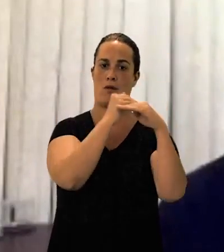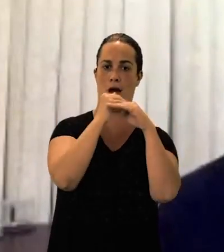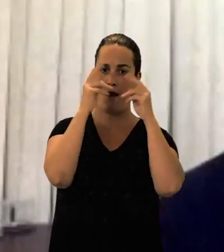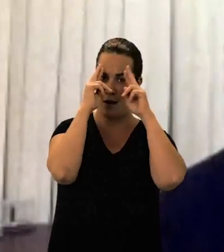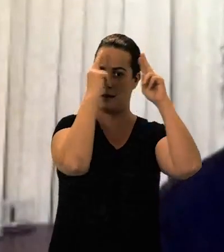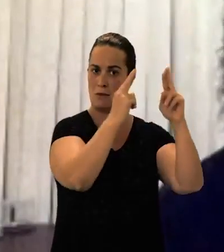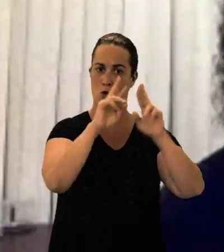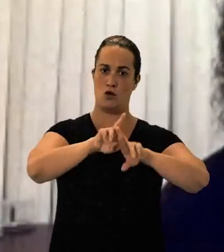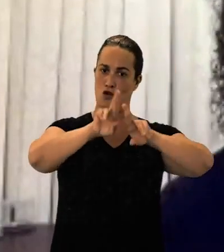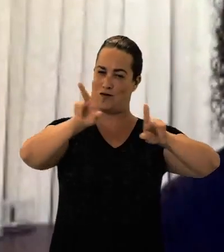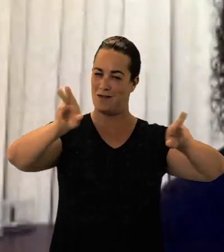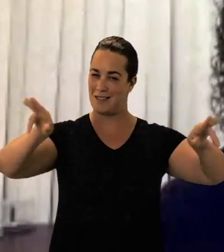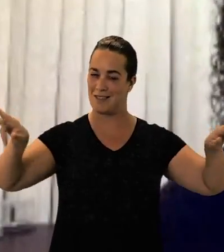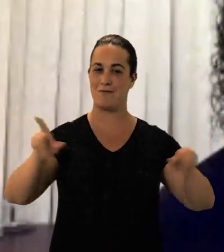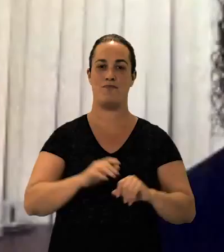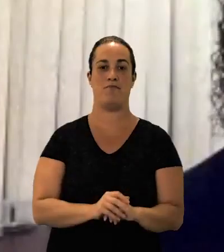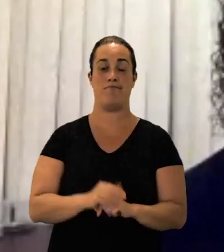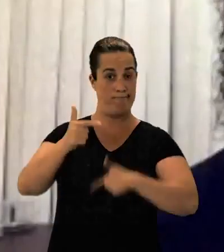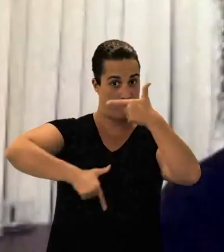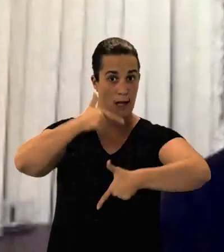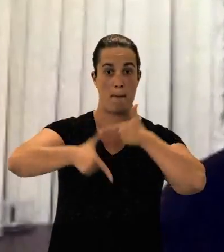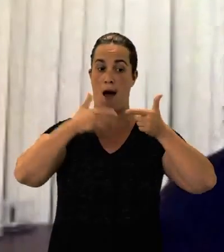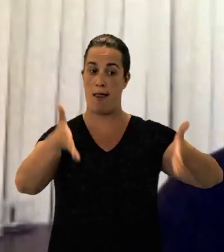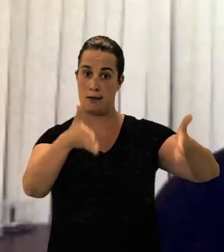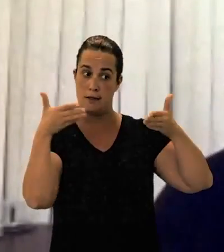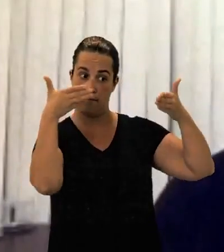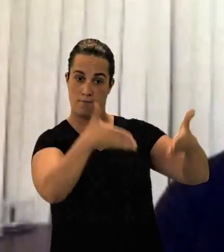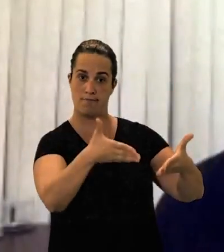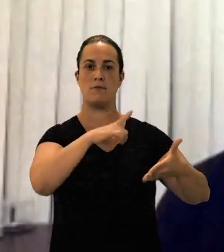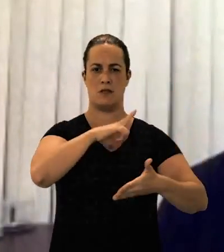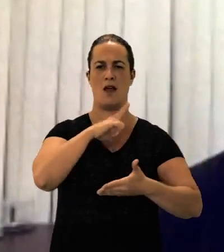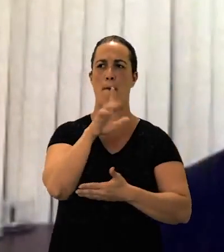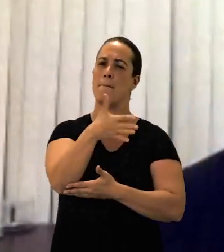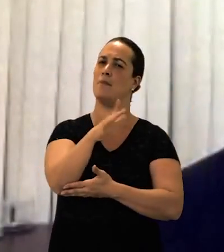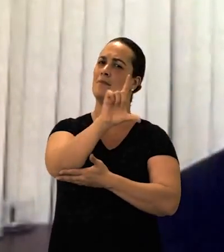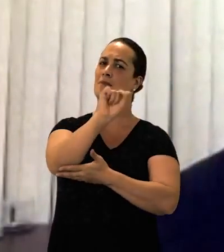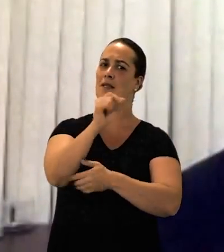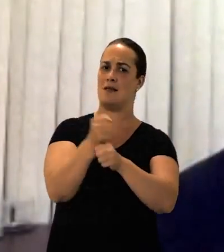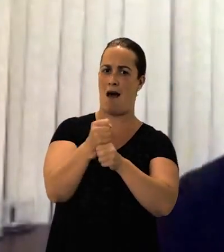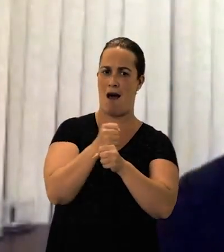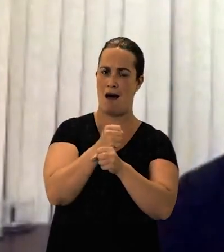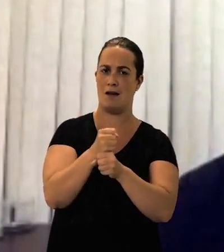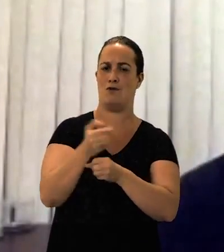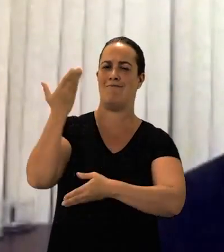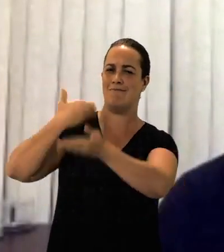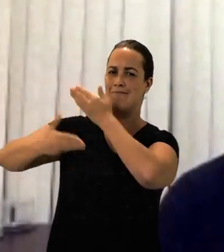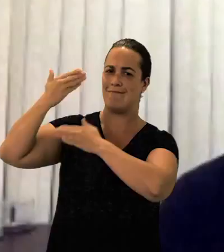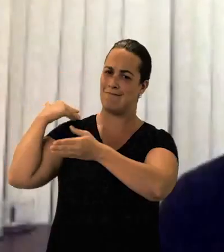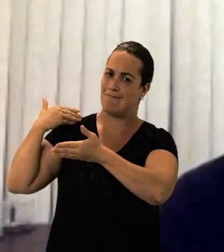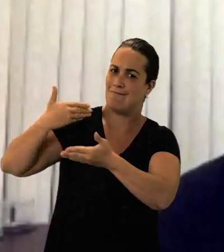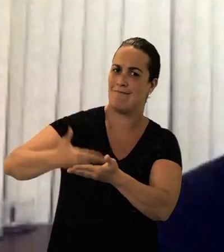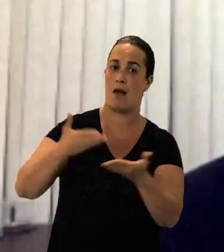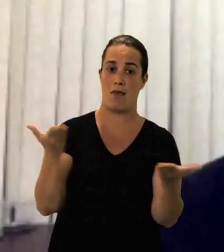né? Então, quando a gente trabalha nessa perspectiva, eu tenho a sorte de ter há mais ou menos 10 anos atrás, e aí, então, comecei